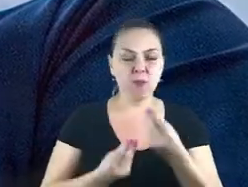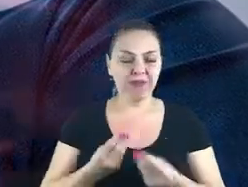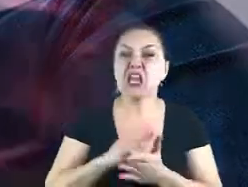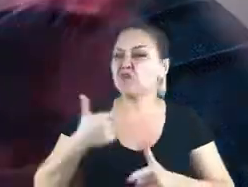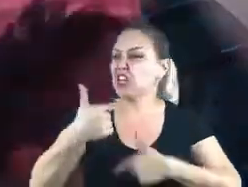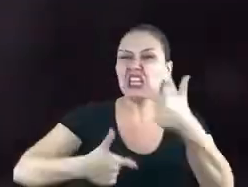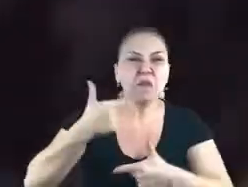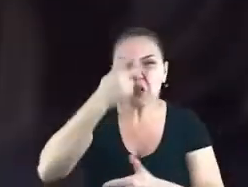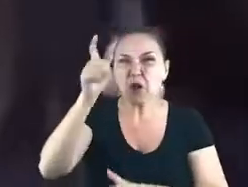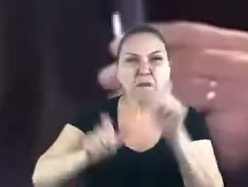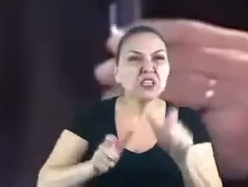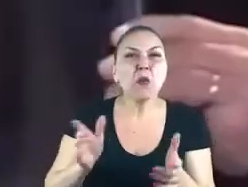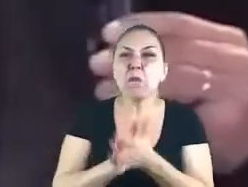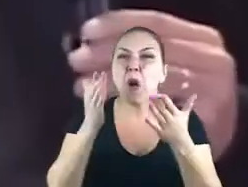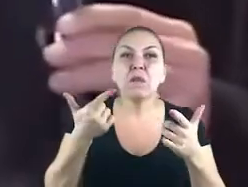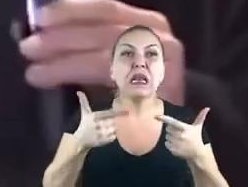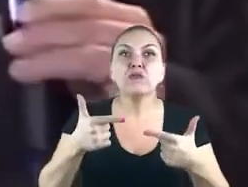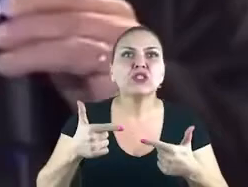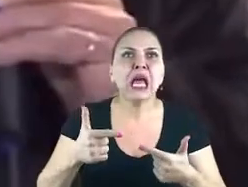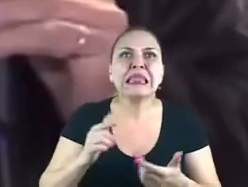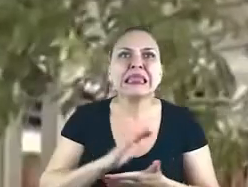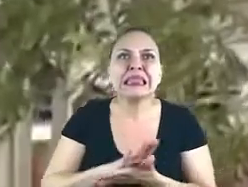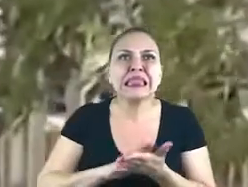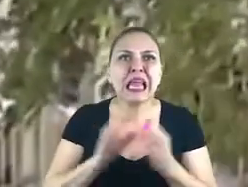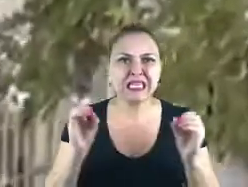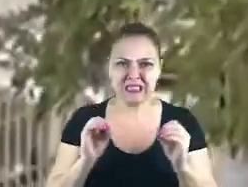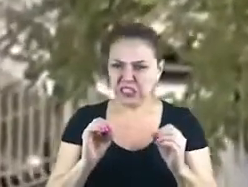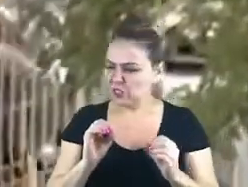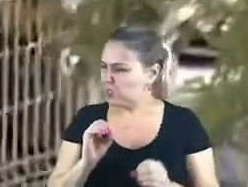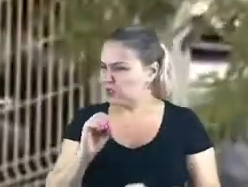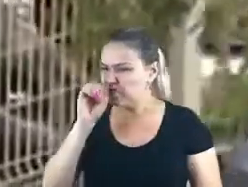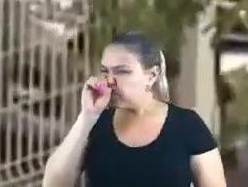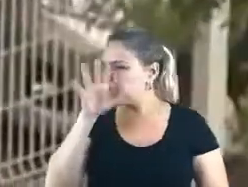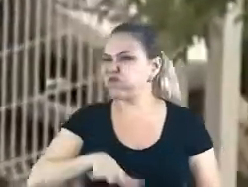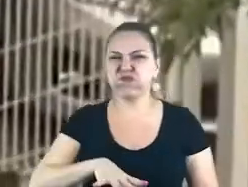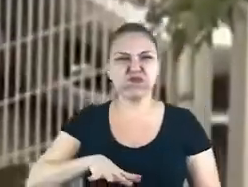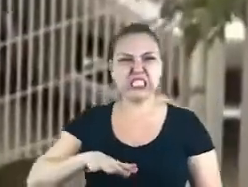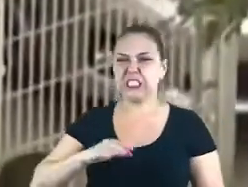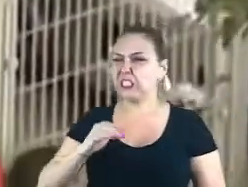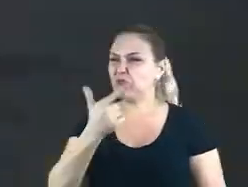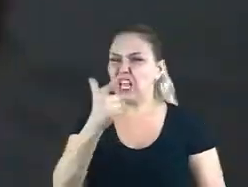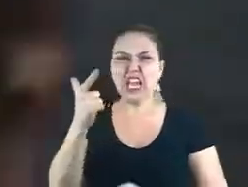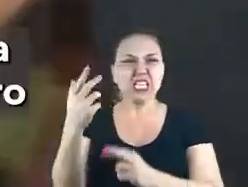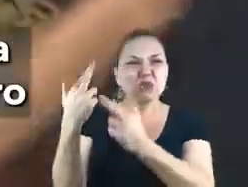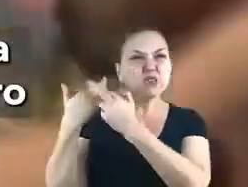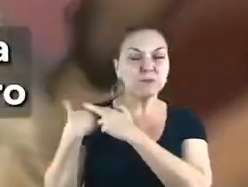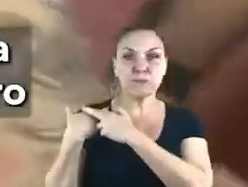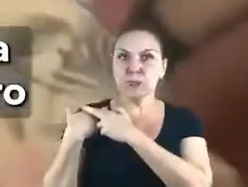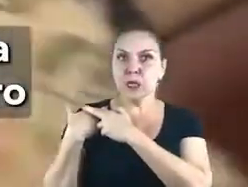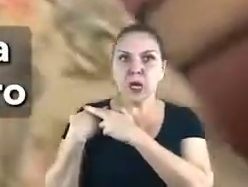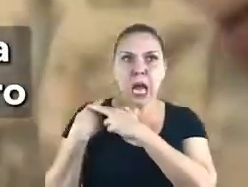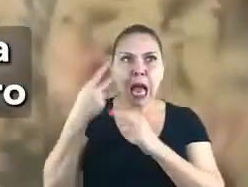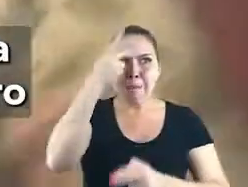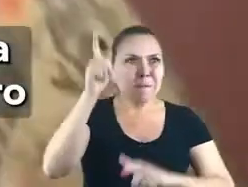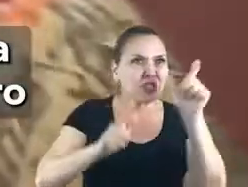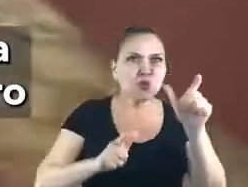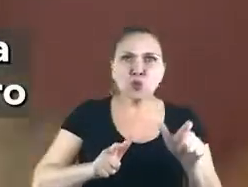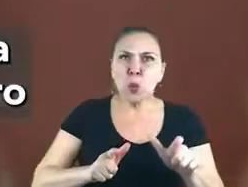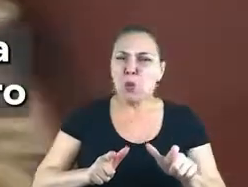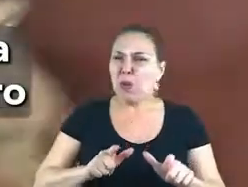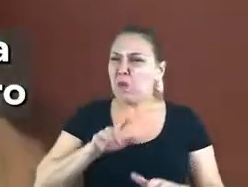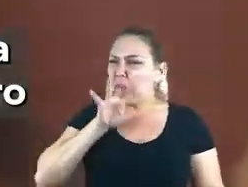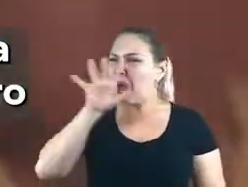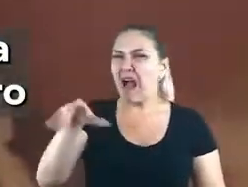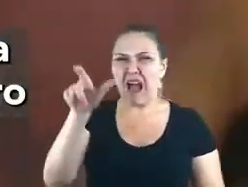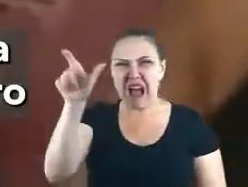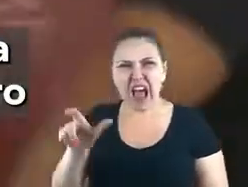longe demais. Brutal, arrogante, leviano e irresponsável, despertou indignação e